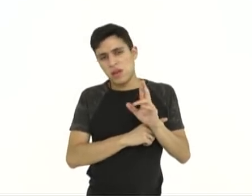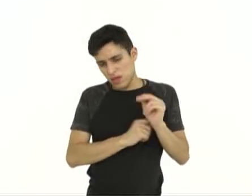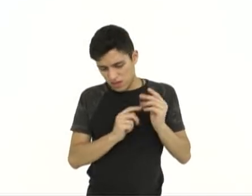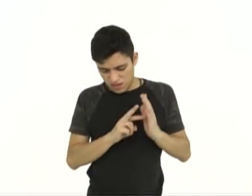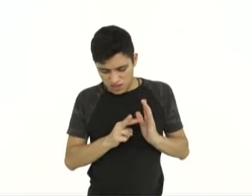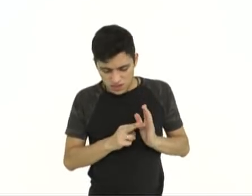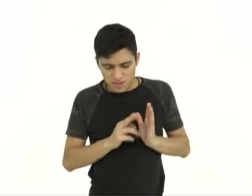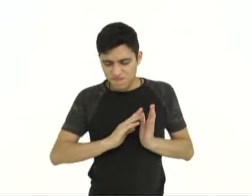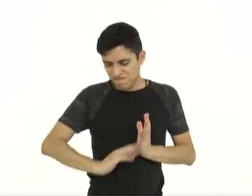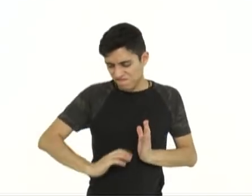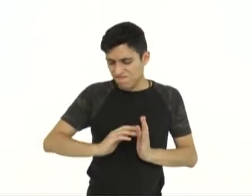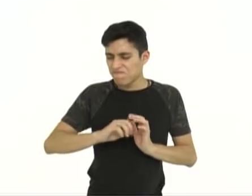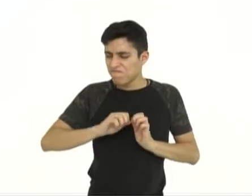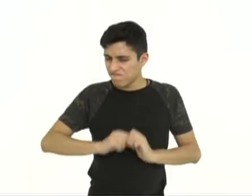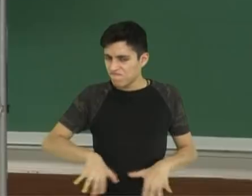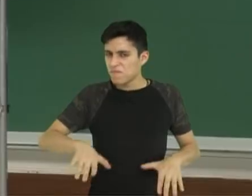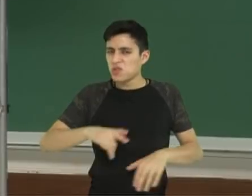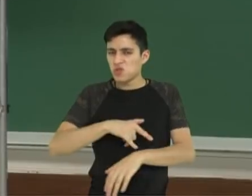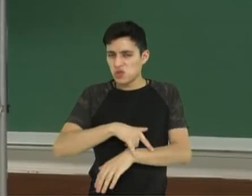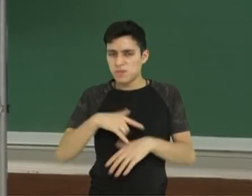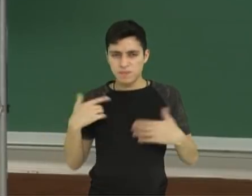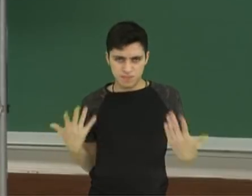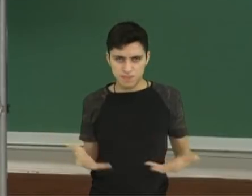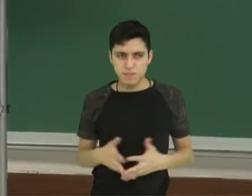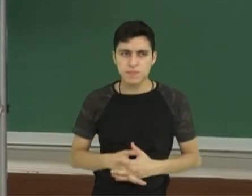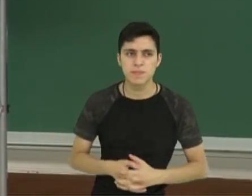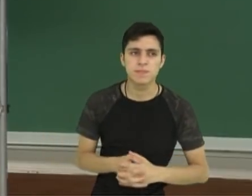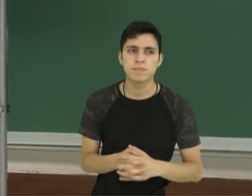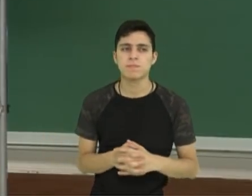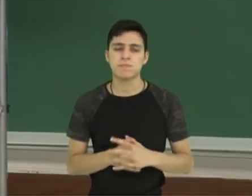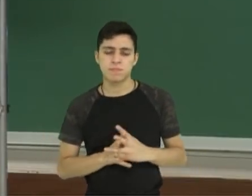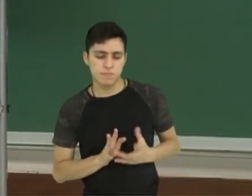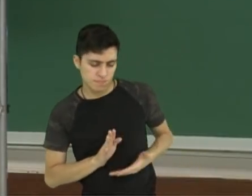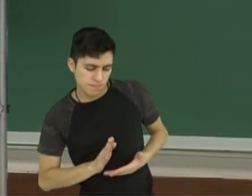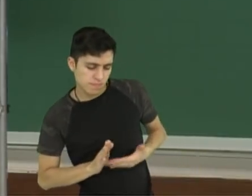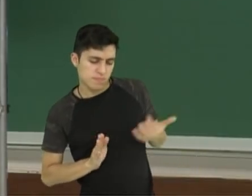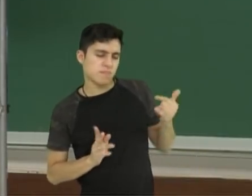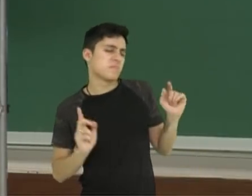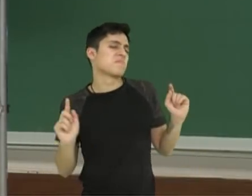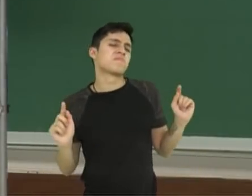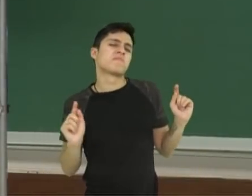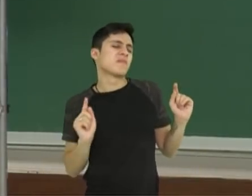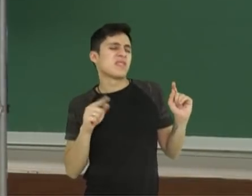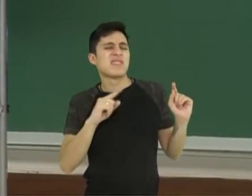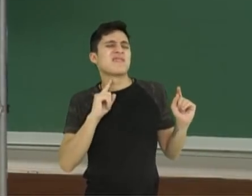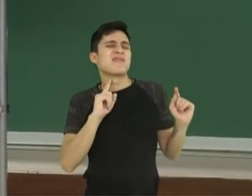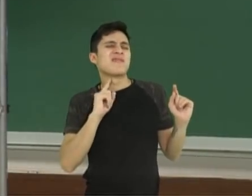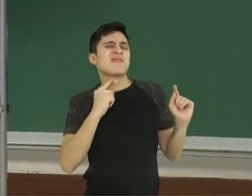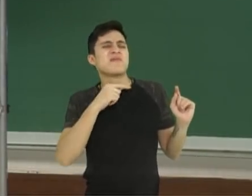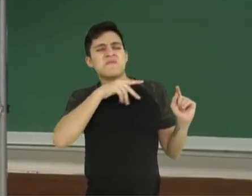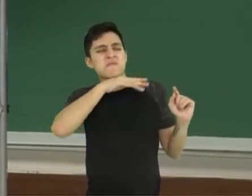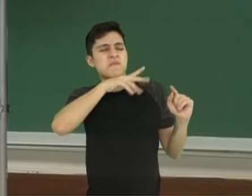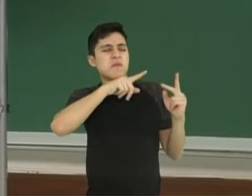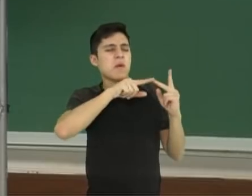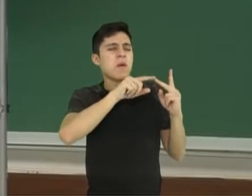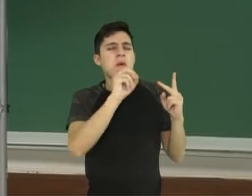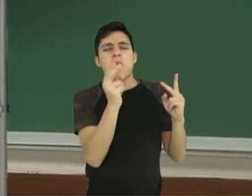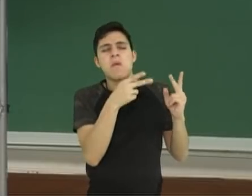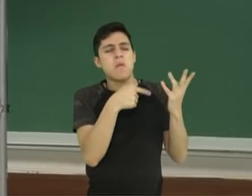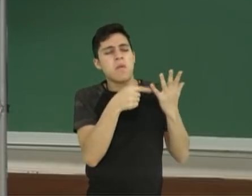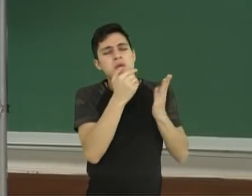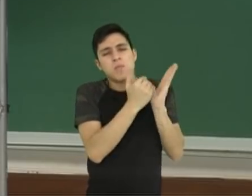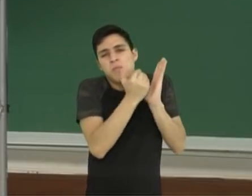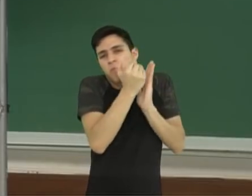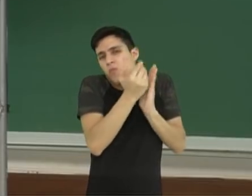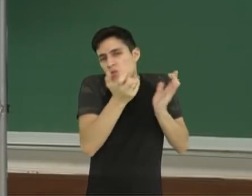desse sistema, por onde sai a nossa urina. Ele elimina, nesse sistema, substâncias tóxicas ou que estão em excesso pelo